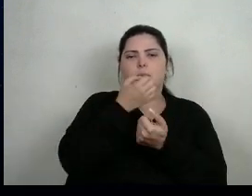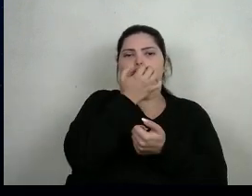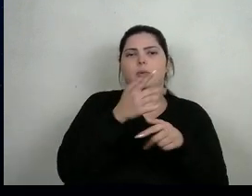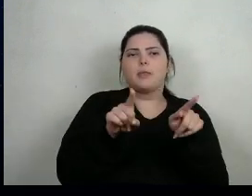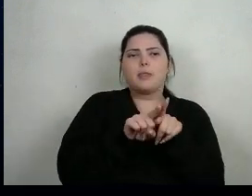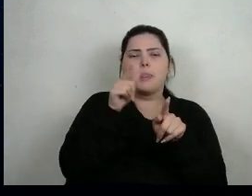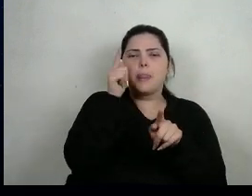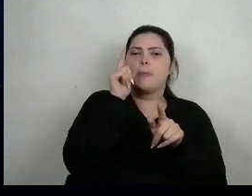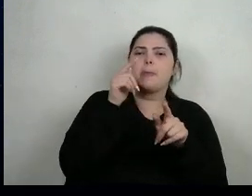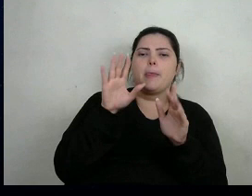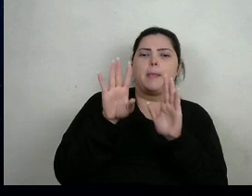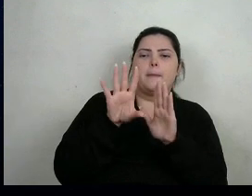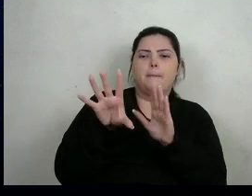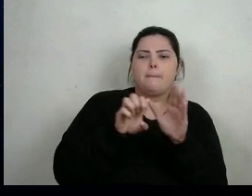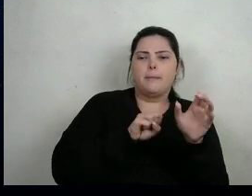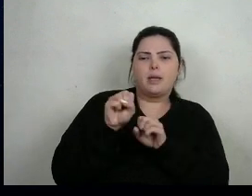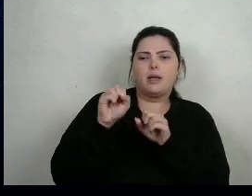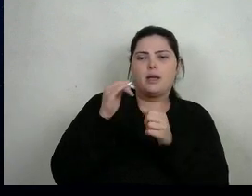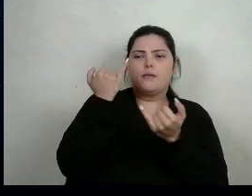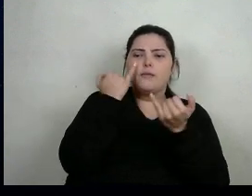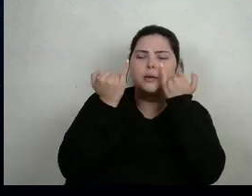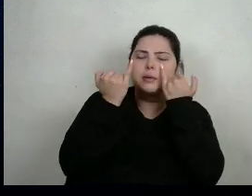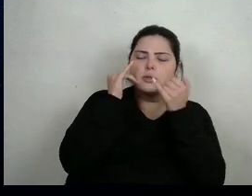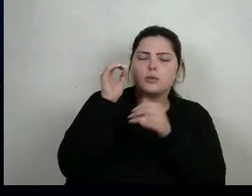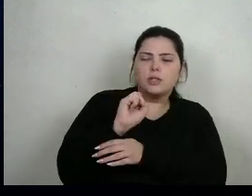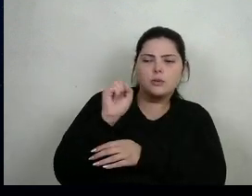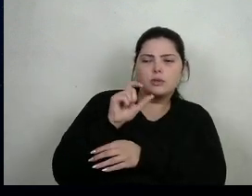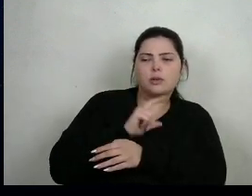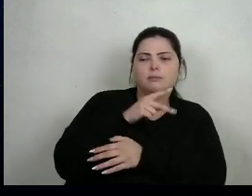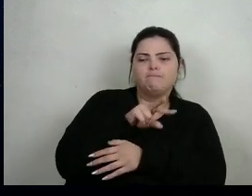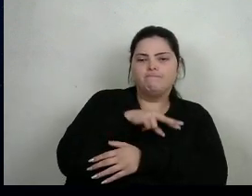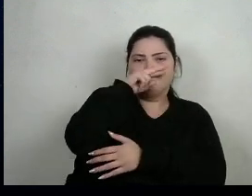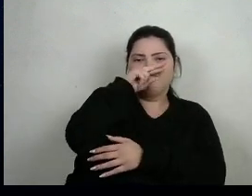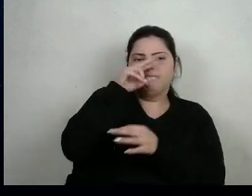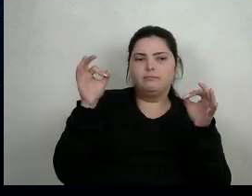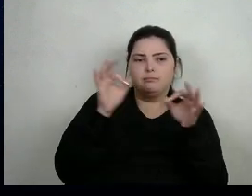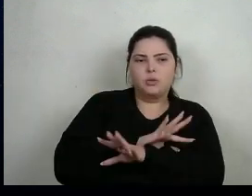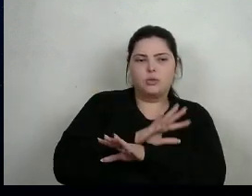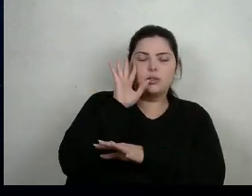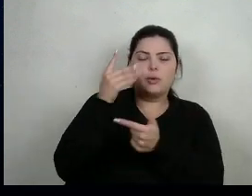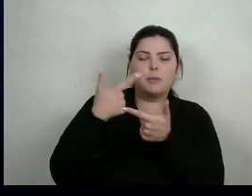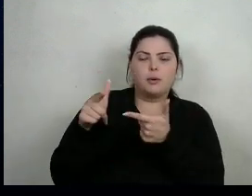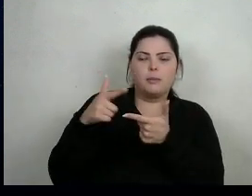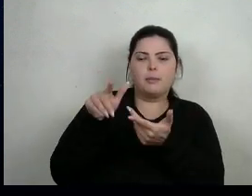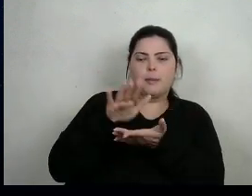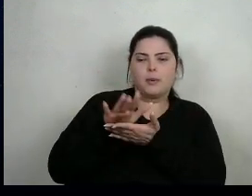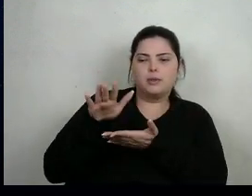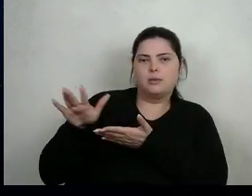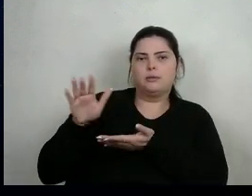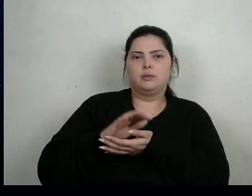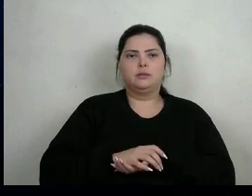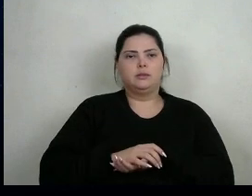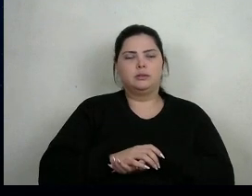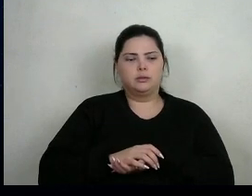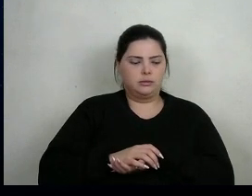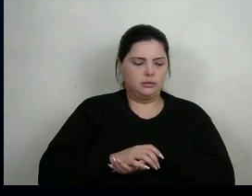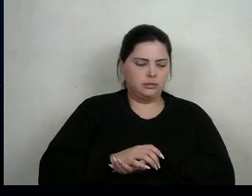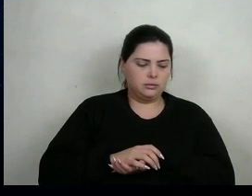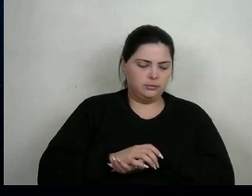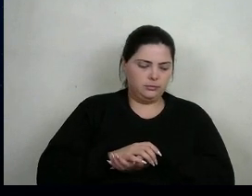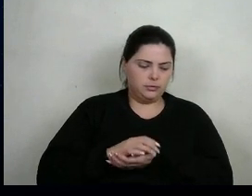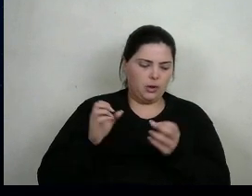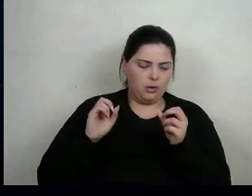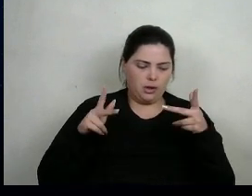coletar a quantidade de segundos que eu passei respirando pronto resolvi meus problemas de produtividade vamos lá